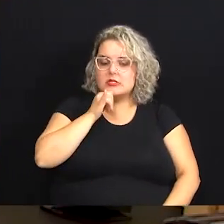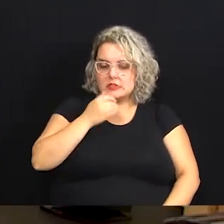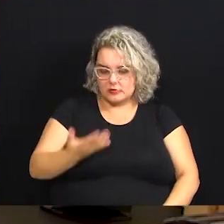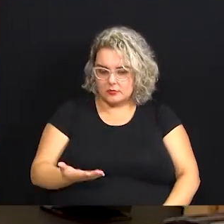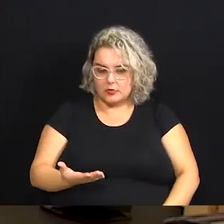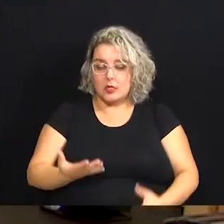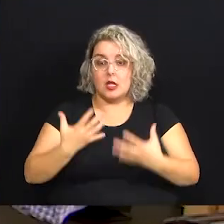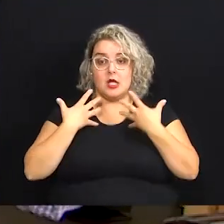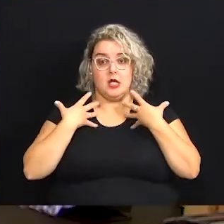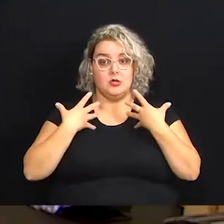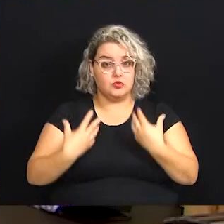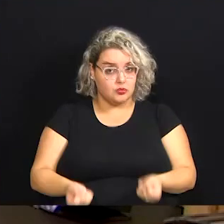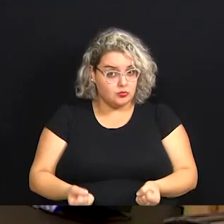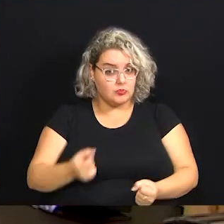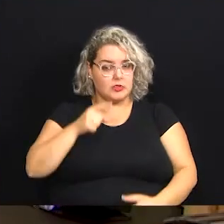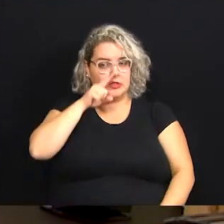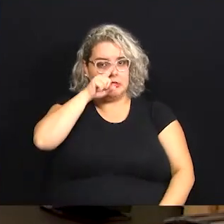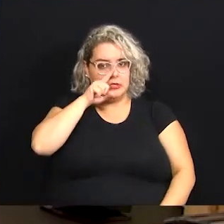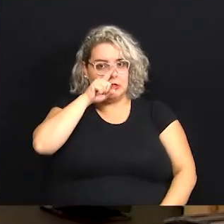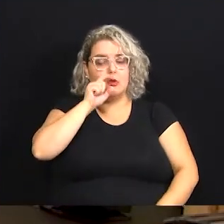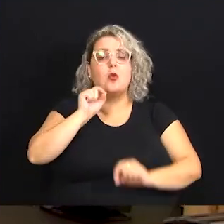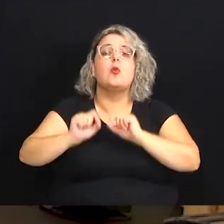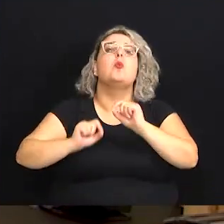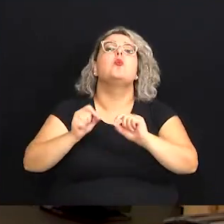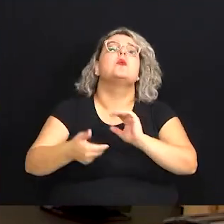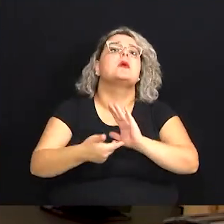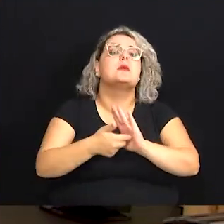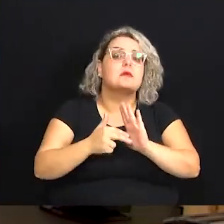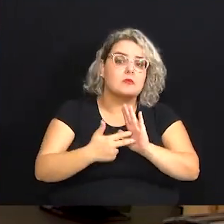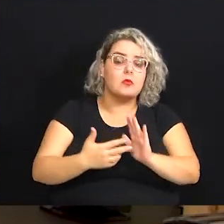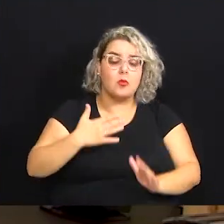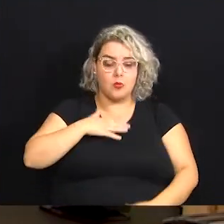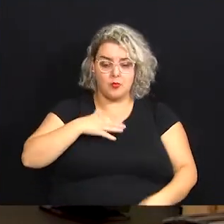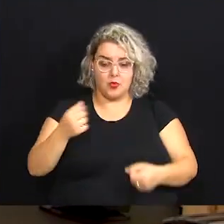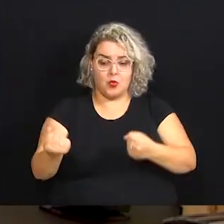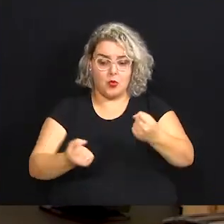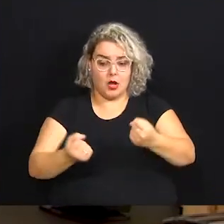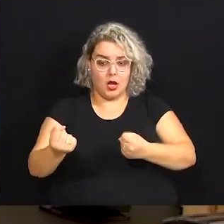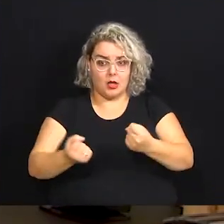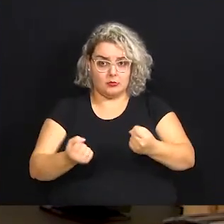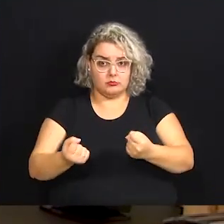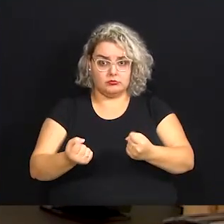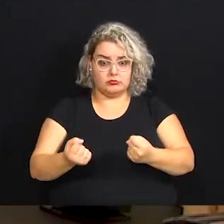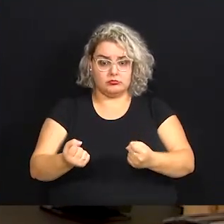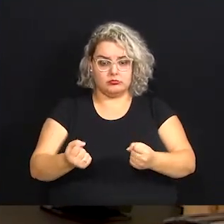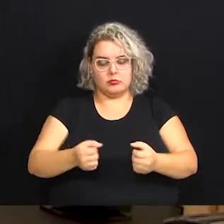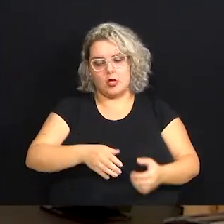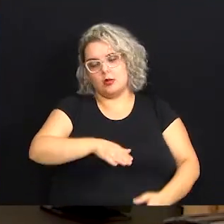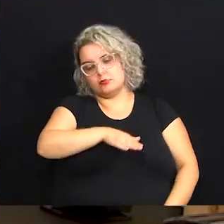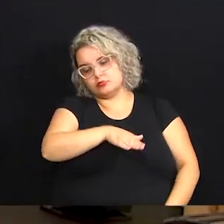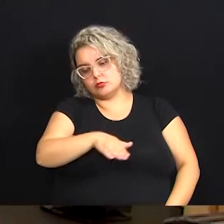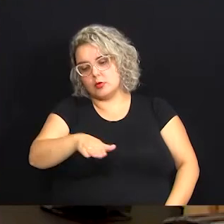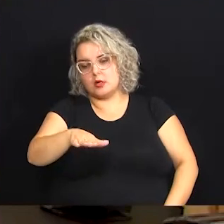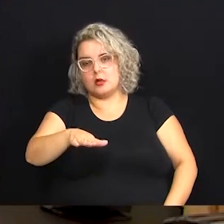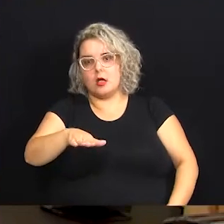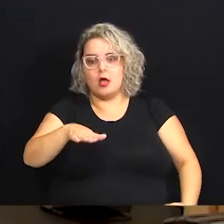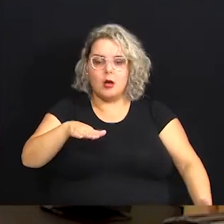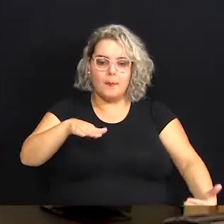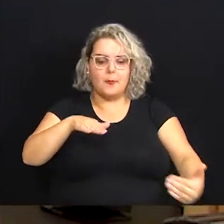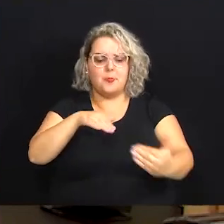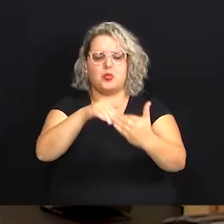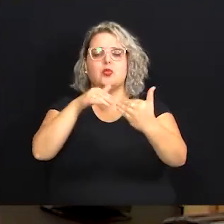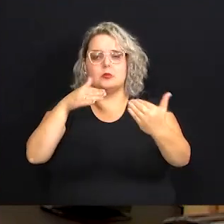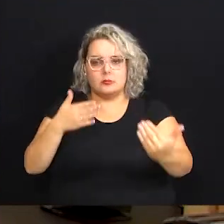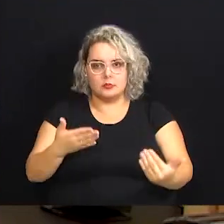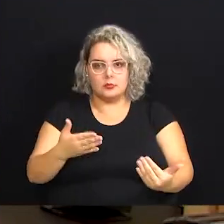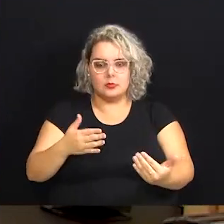exemplo, assumir riscos. O que significa isso? Eu vou pegar o meu carro, vou sair. Se baterem no meu carro, se eu